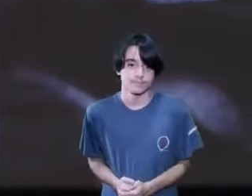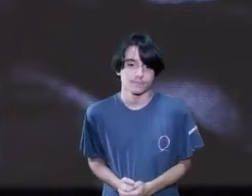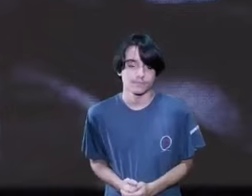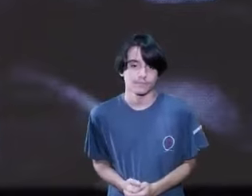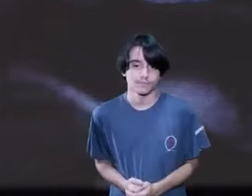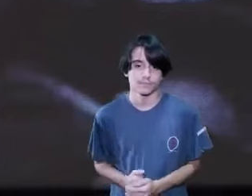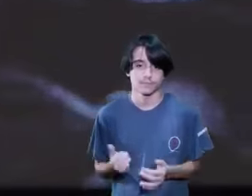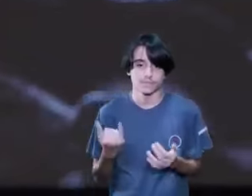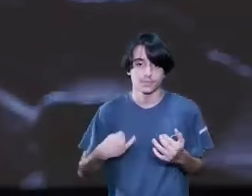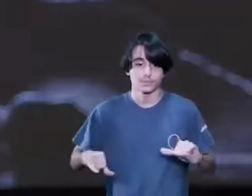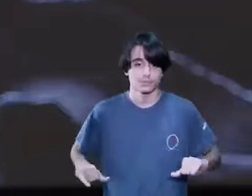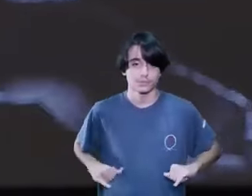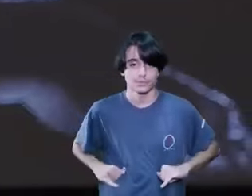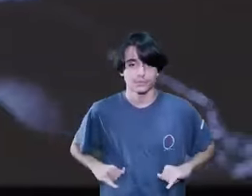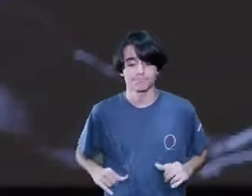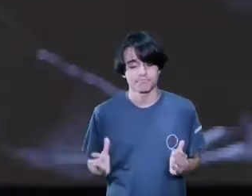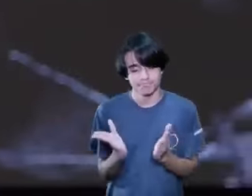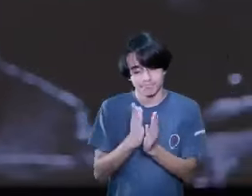e o Jó crente,